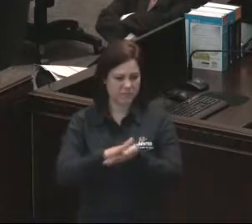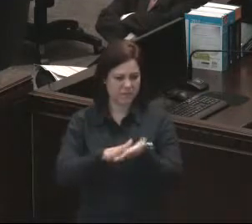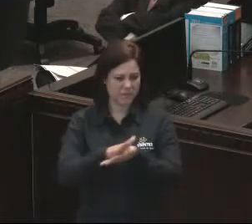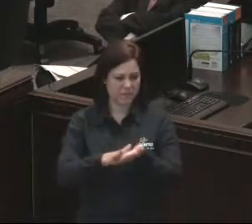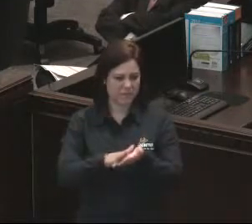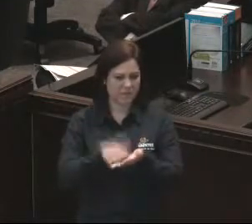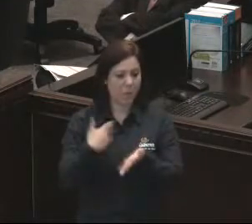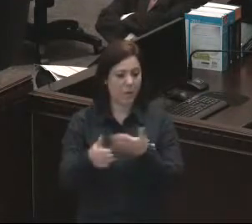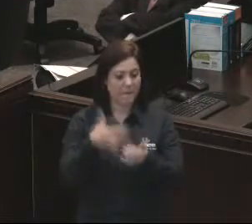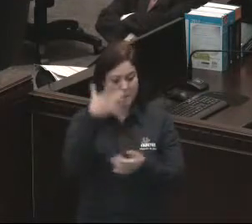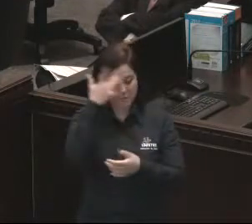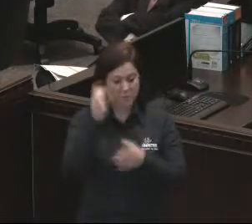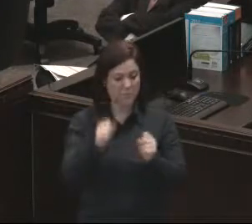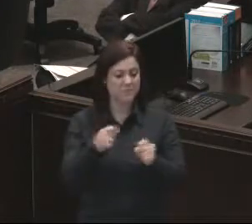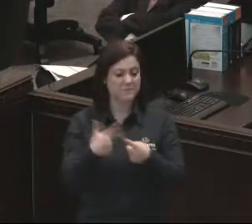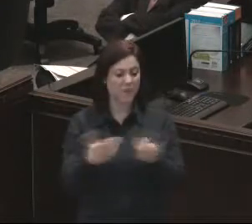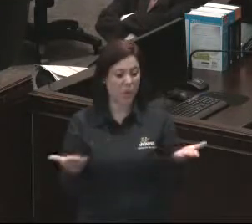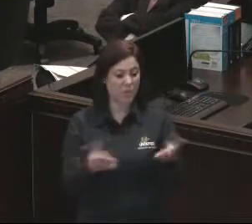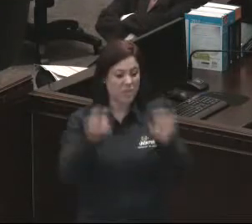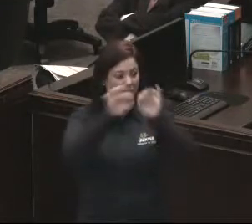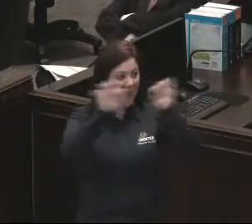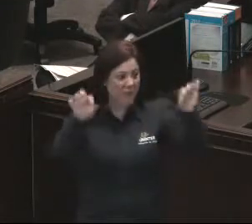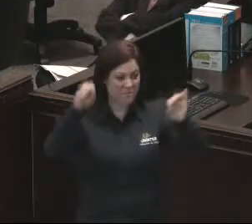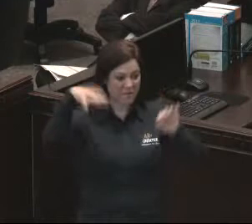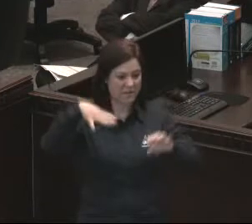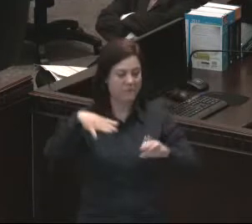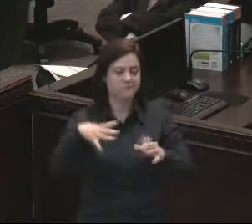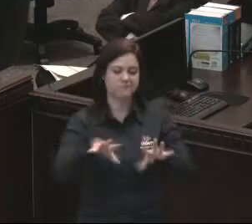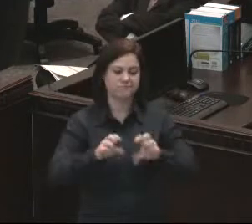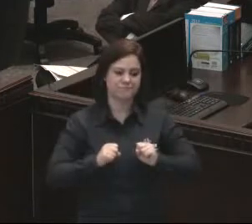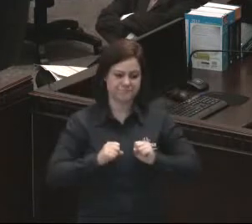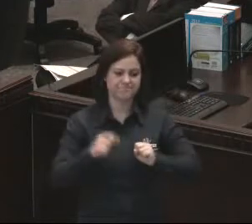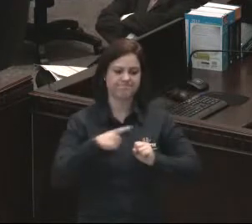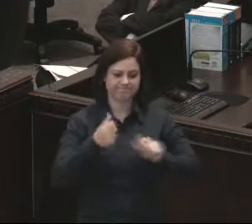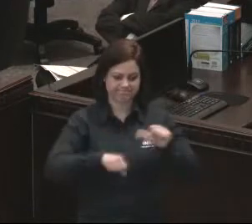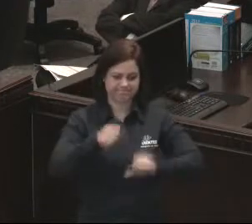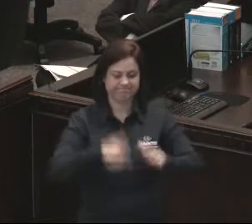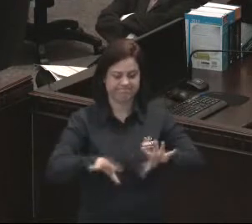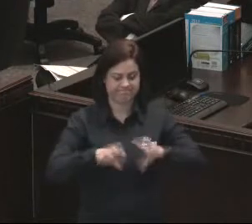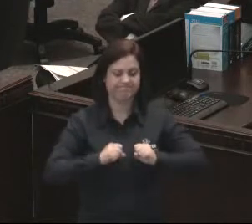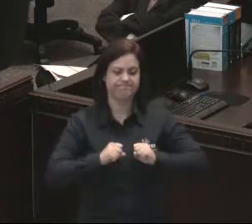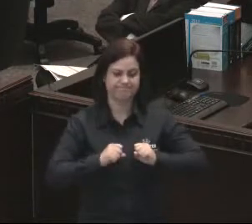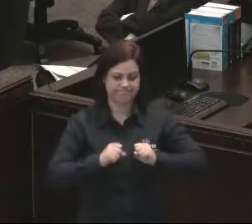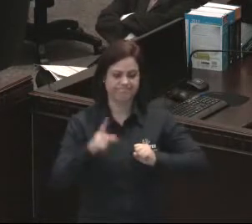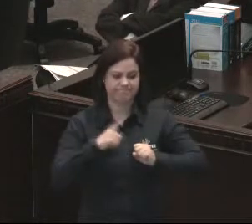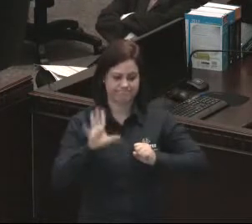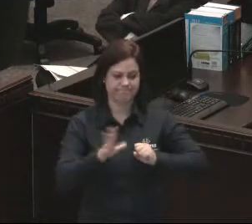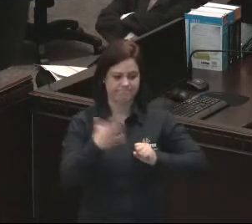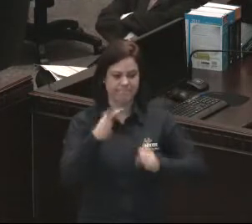Quer dizer, qualquer pessoa que vá manipular uma lâmpada dessa pode ser contaminada por essa substância. Então, é esse